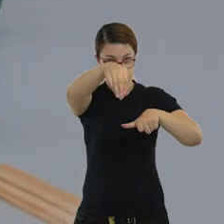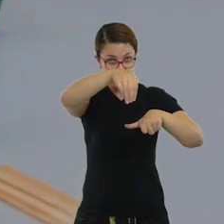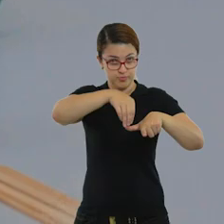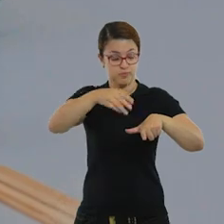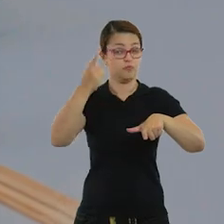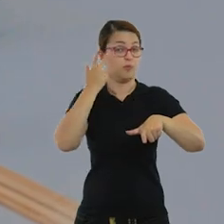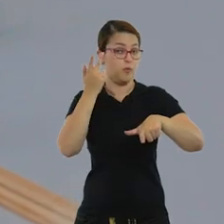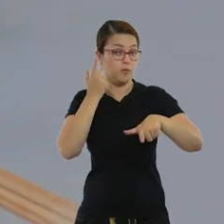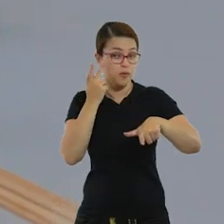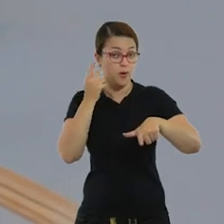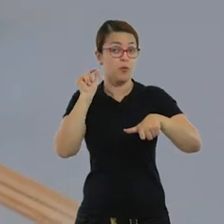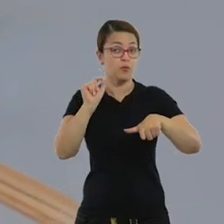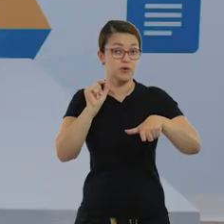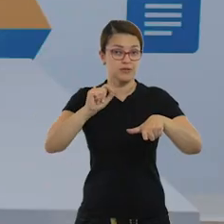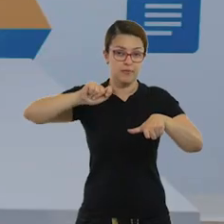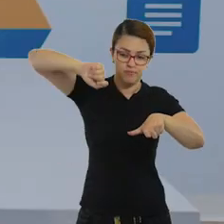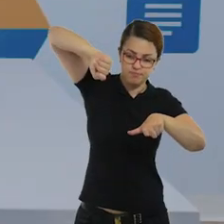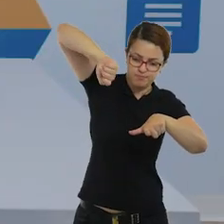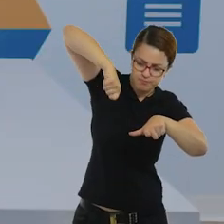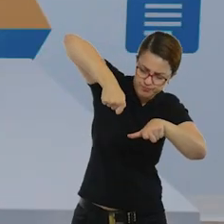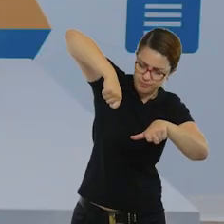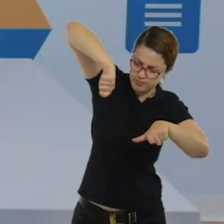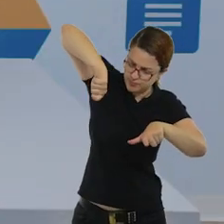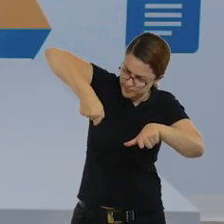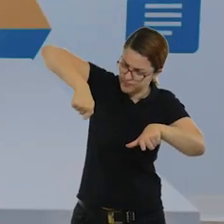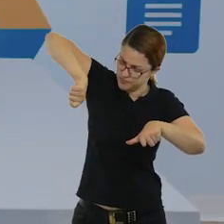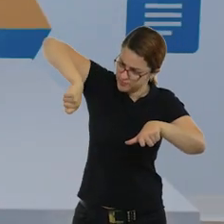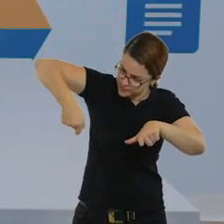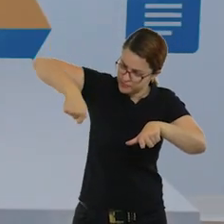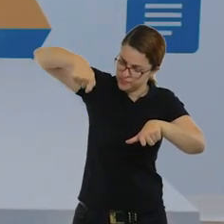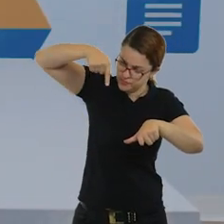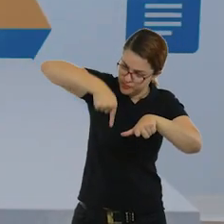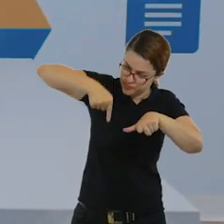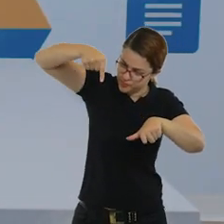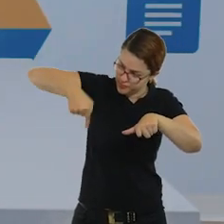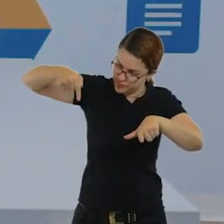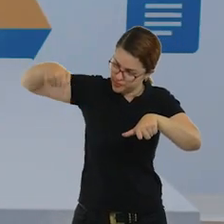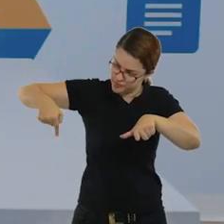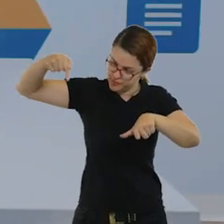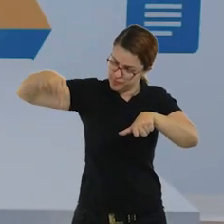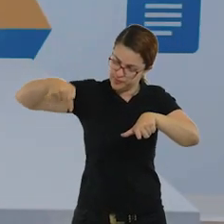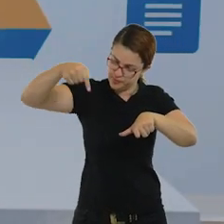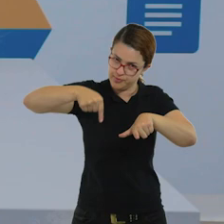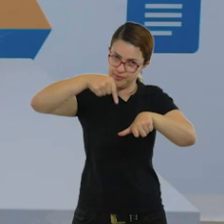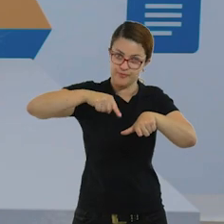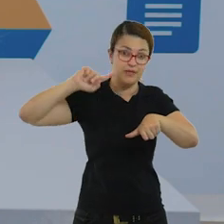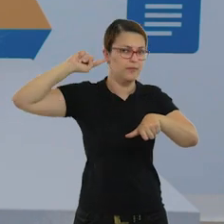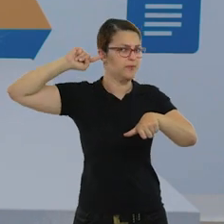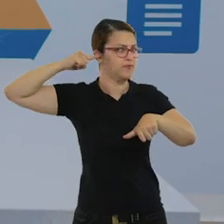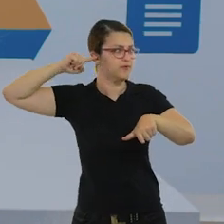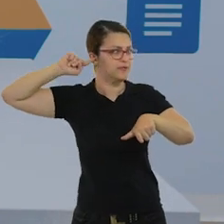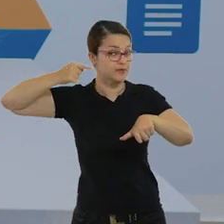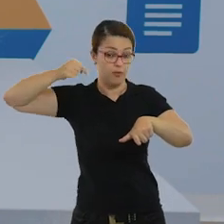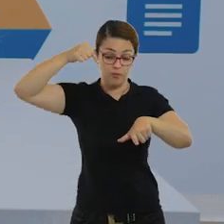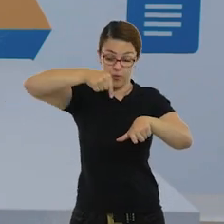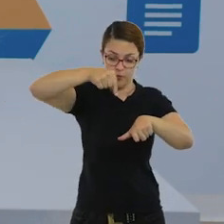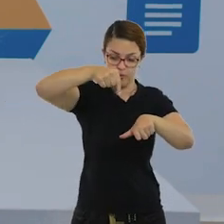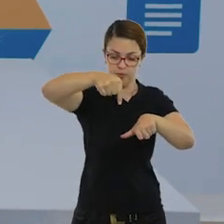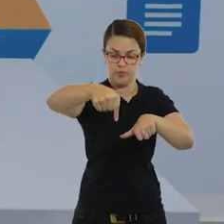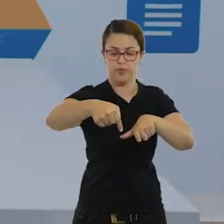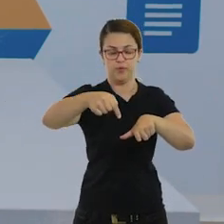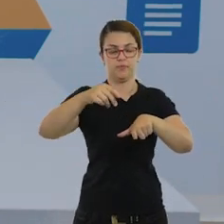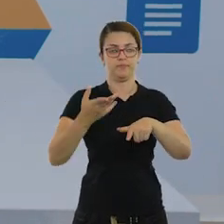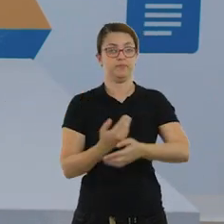aqui eu fiz furos com chave de fenda, o suficiente para passar essas hastes flexíveis que vocês têm em casa. Então,